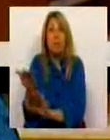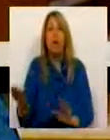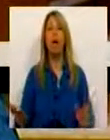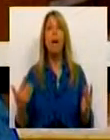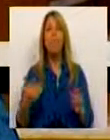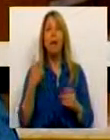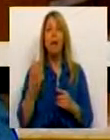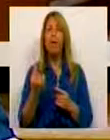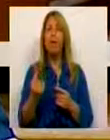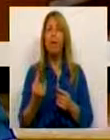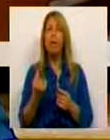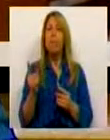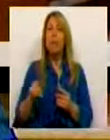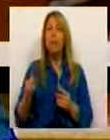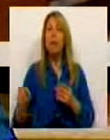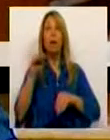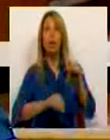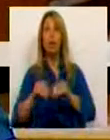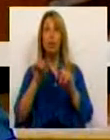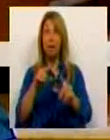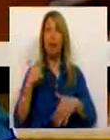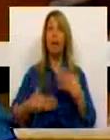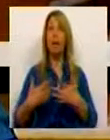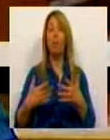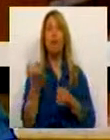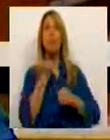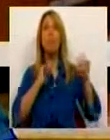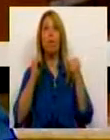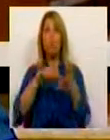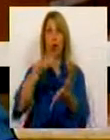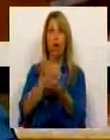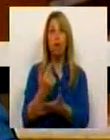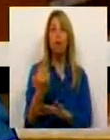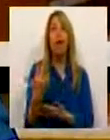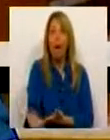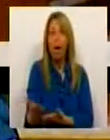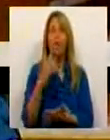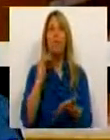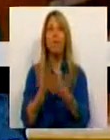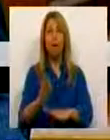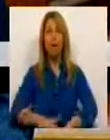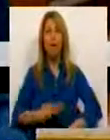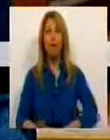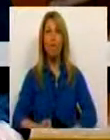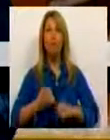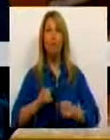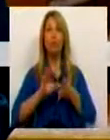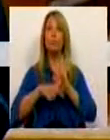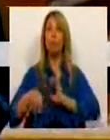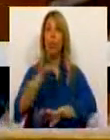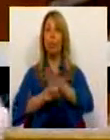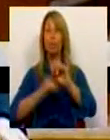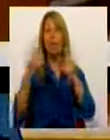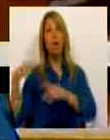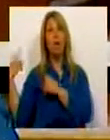ato eleitoral em que essas dinâmicas e esses movimentos são derrotados reforça o projeto europeu. Às gerações do